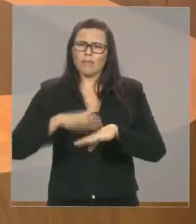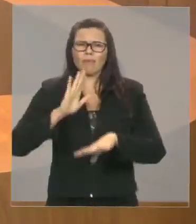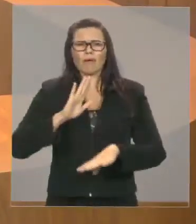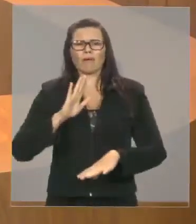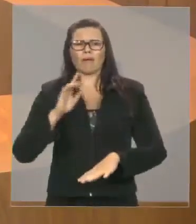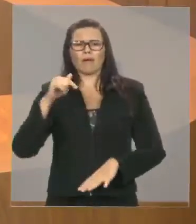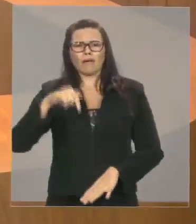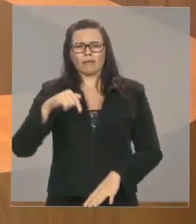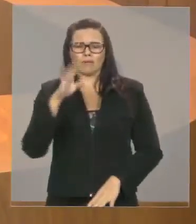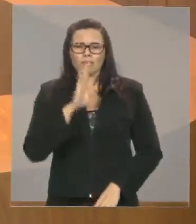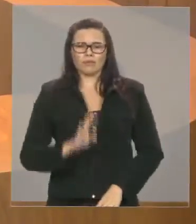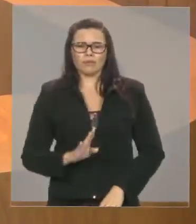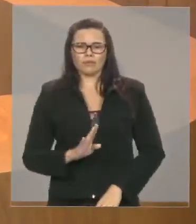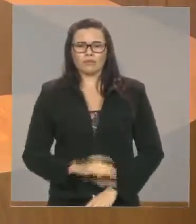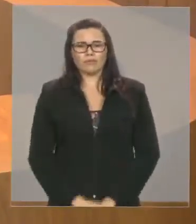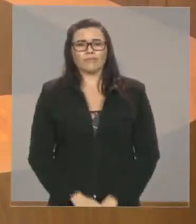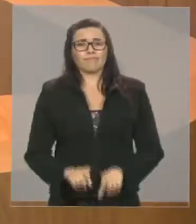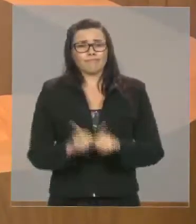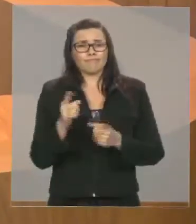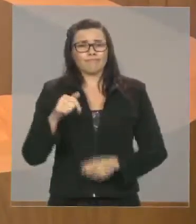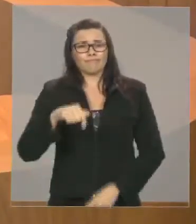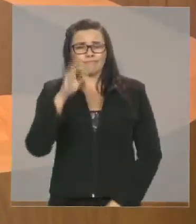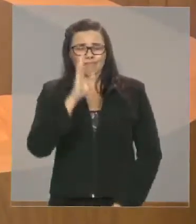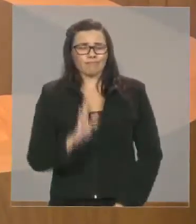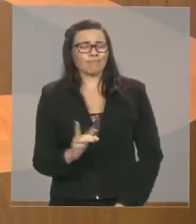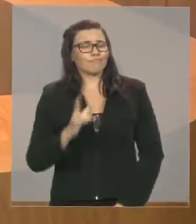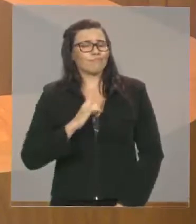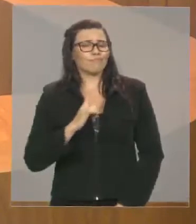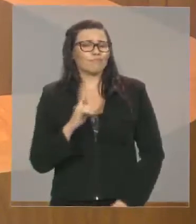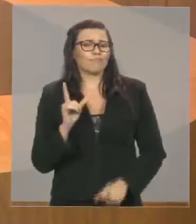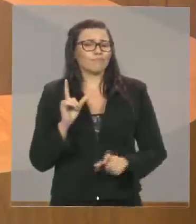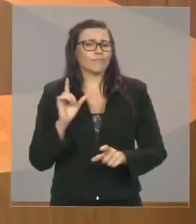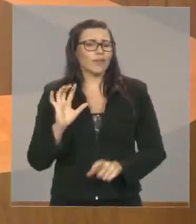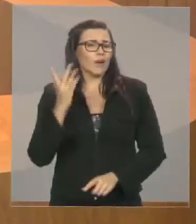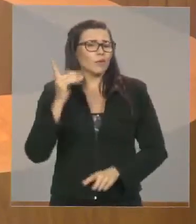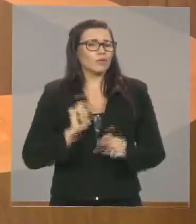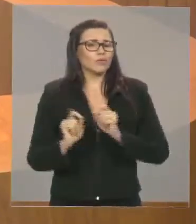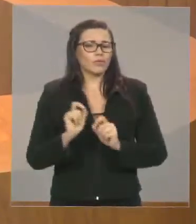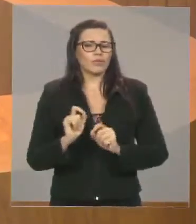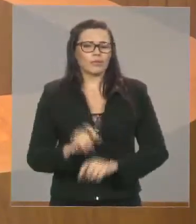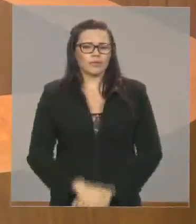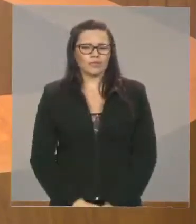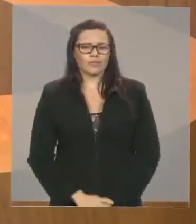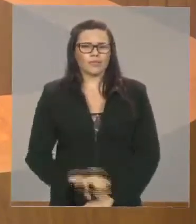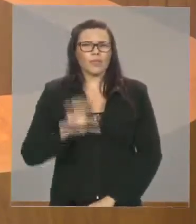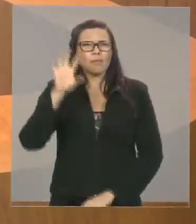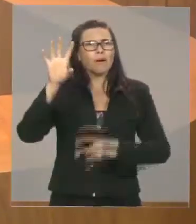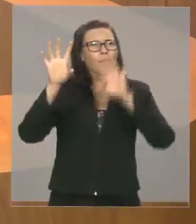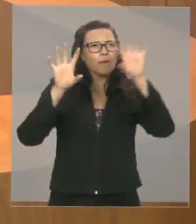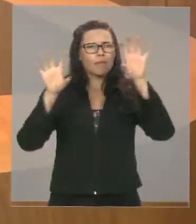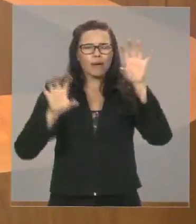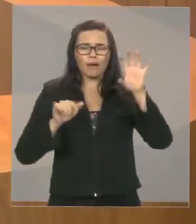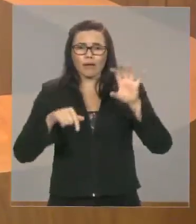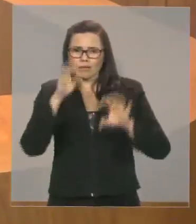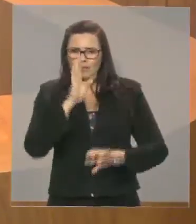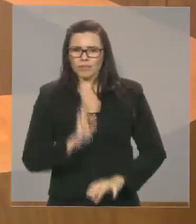Brasil convive com outra realidade preocupante nas regiões. Enquanto no Sudeste há